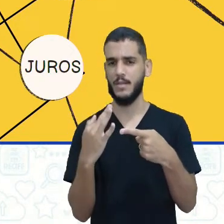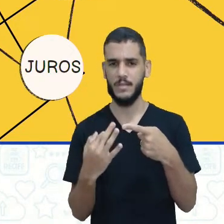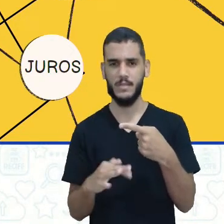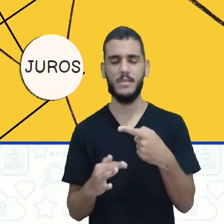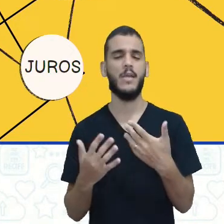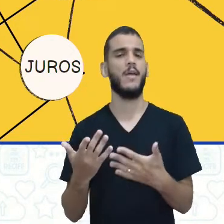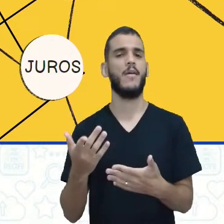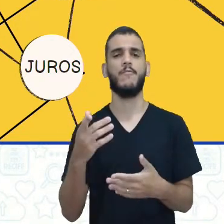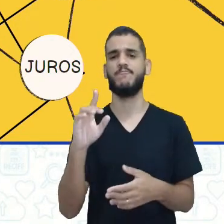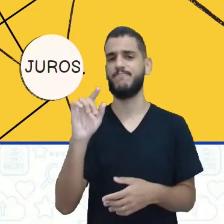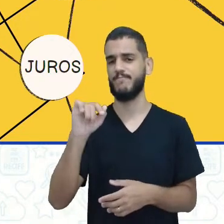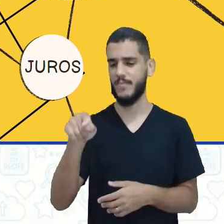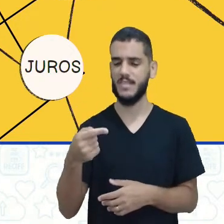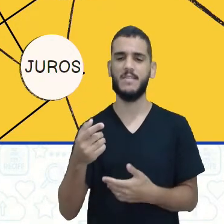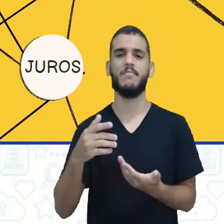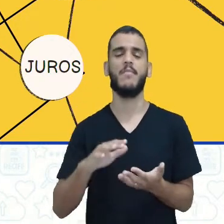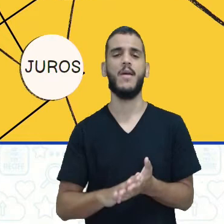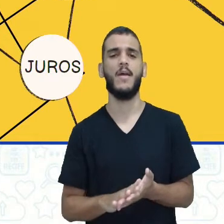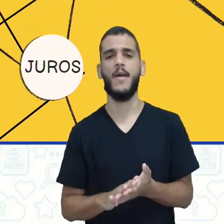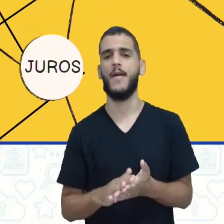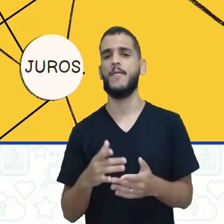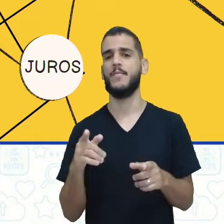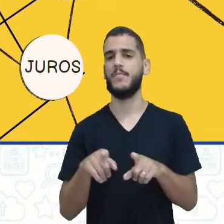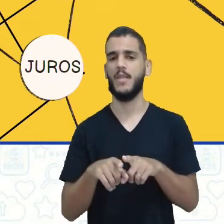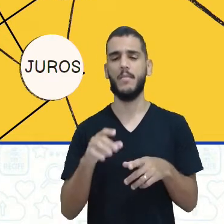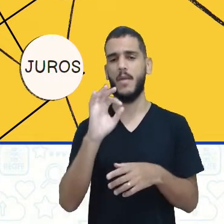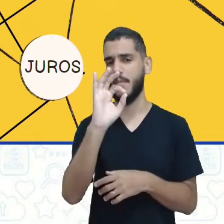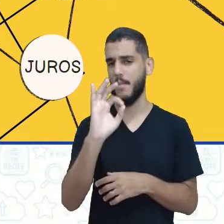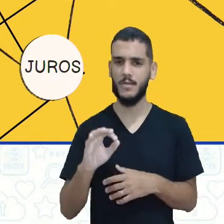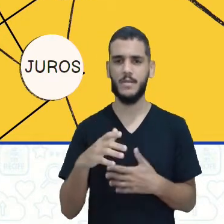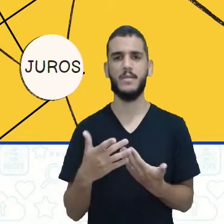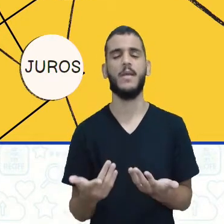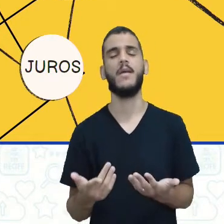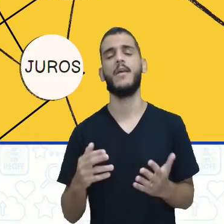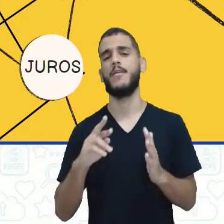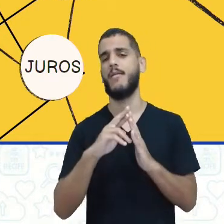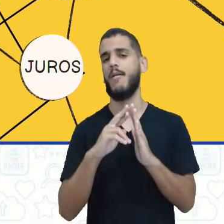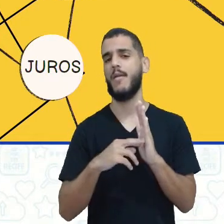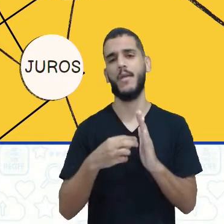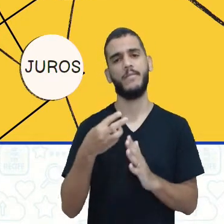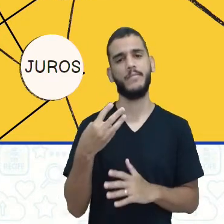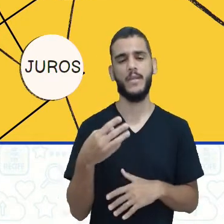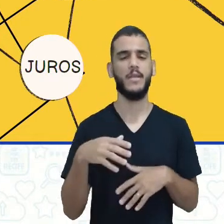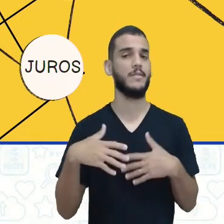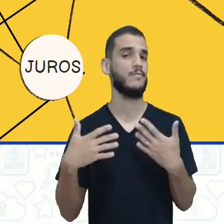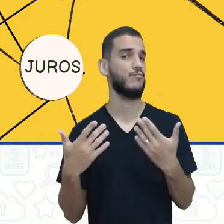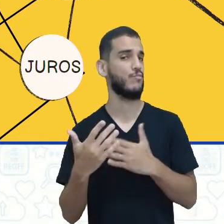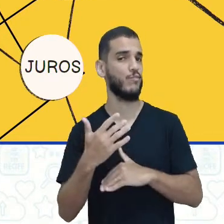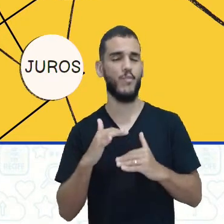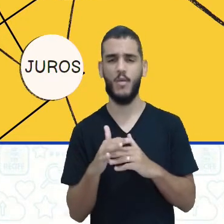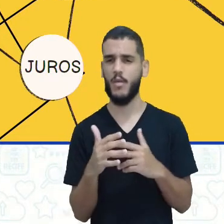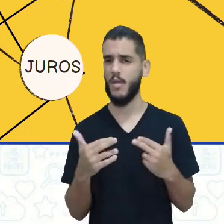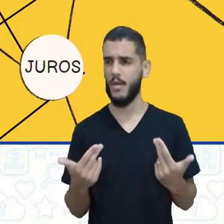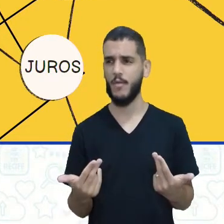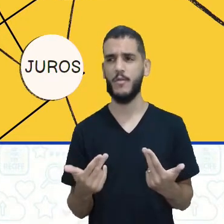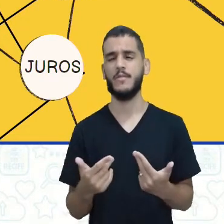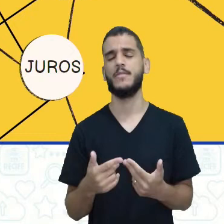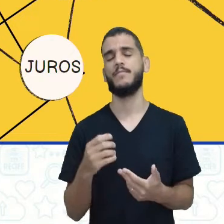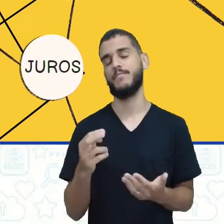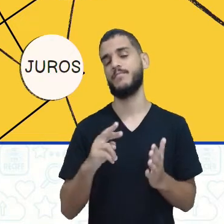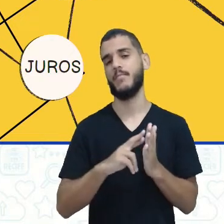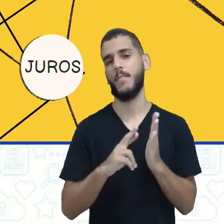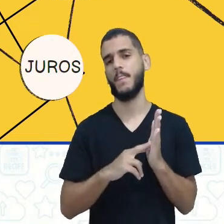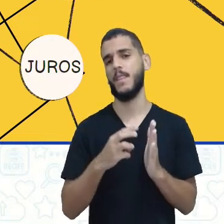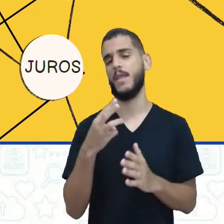razão, porcentagem. Gente, regra de 3. Pessoal, a regra de 3 é uma